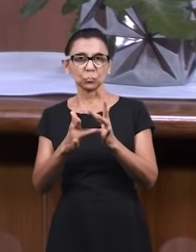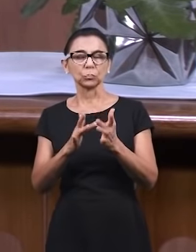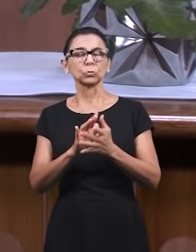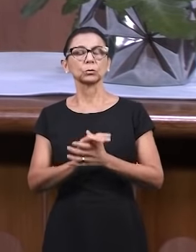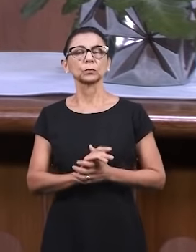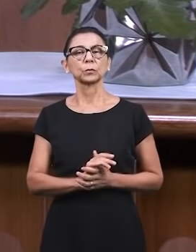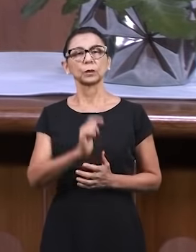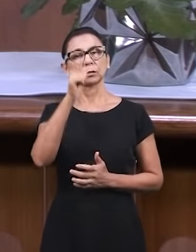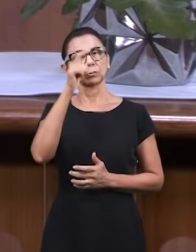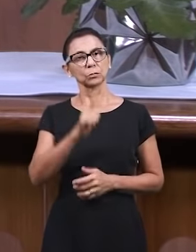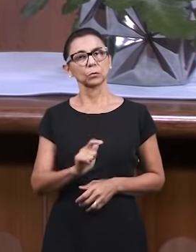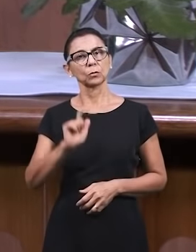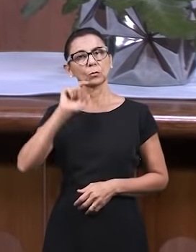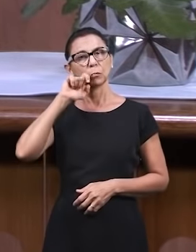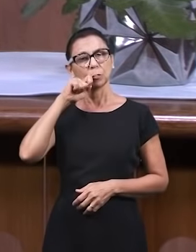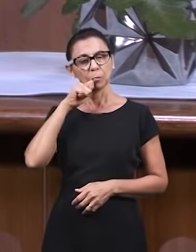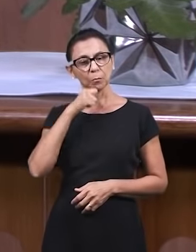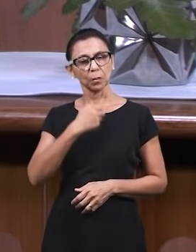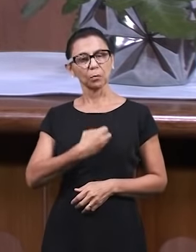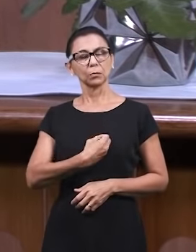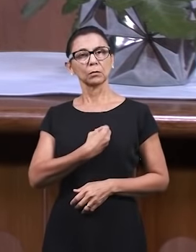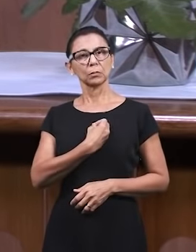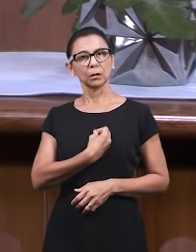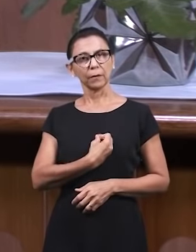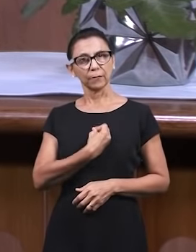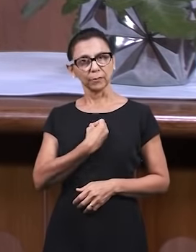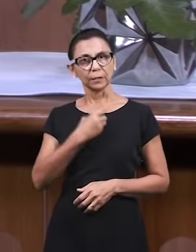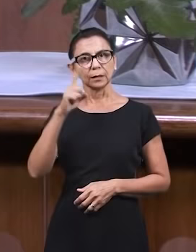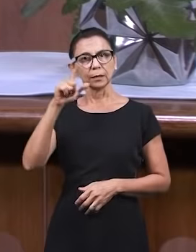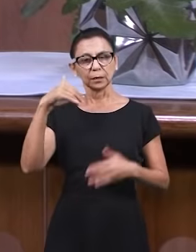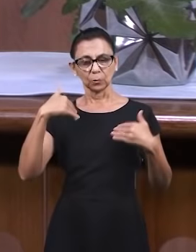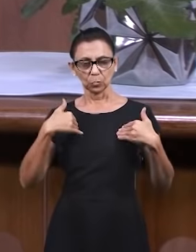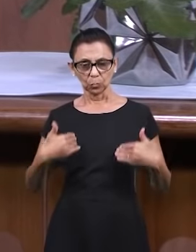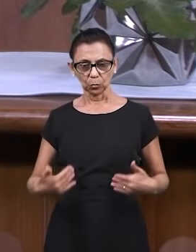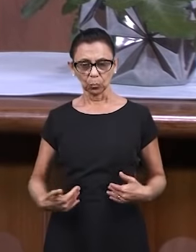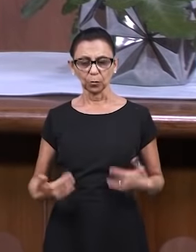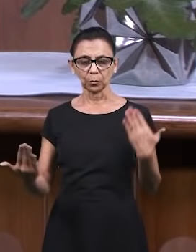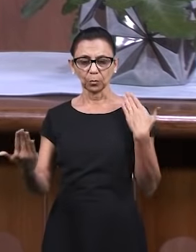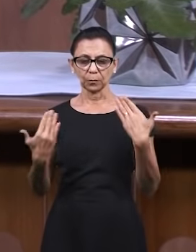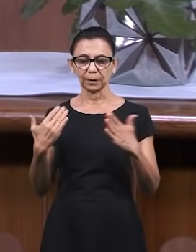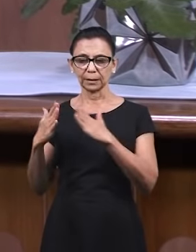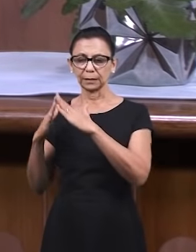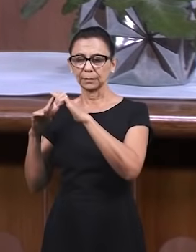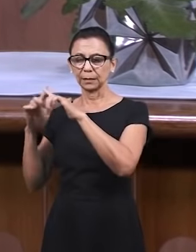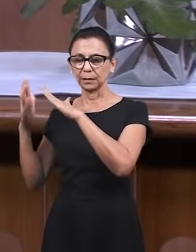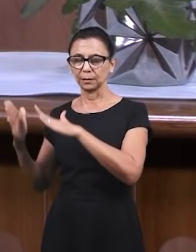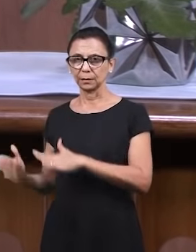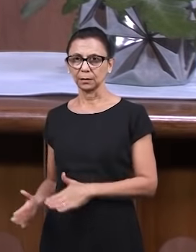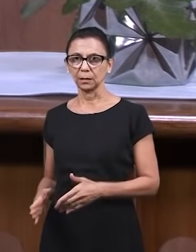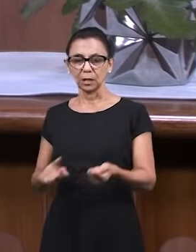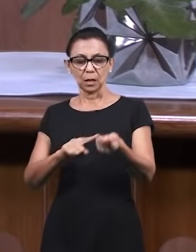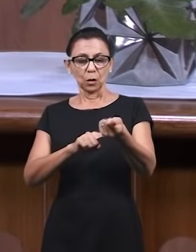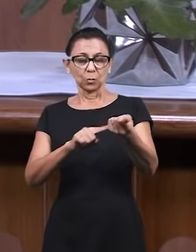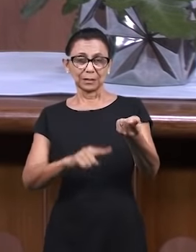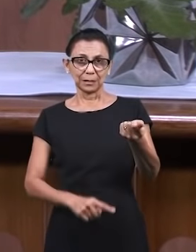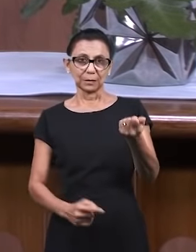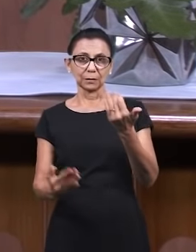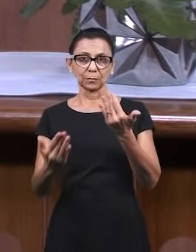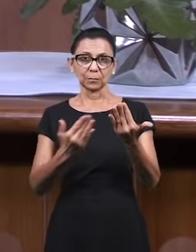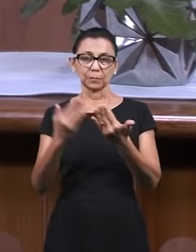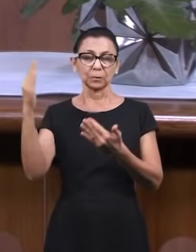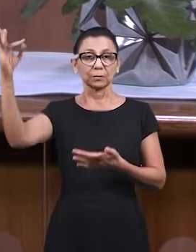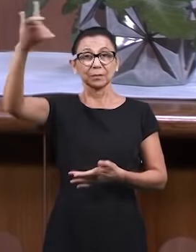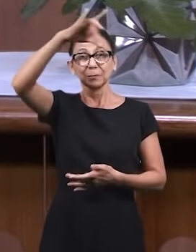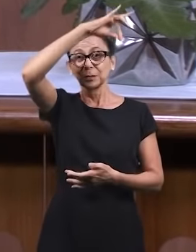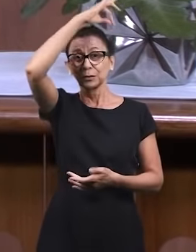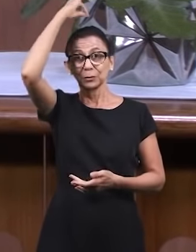da palavra, do corpo, que é a sua igreja, e o sangue, que fala do seu Espírito Santo,